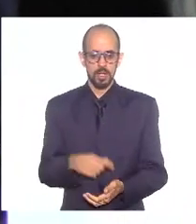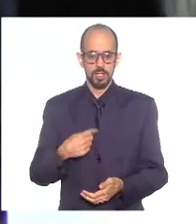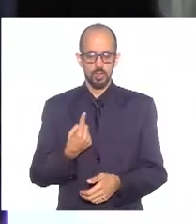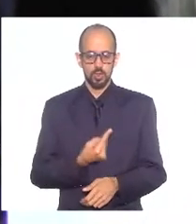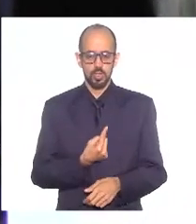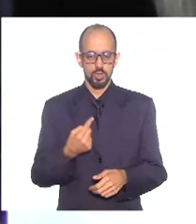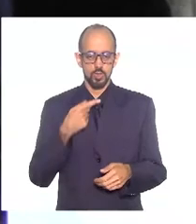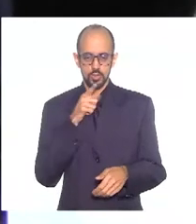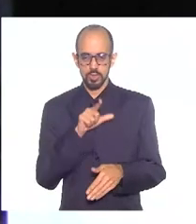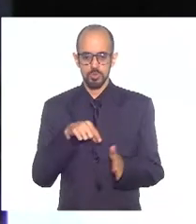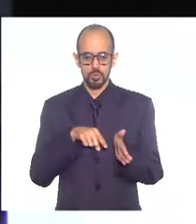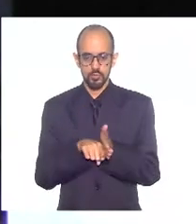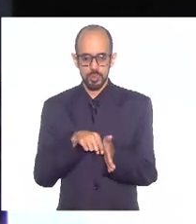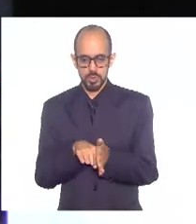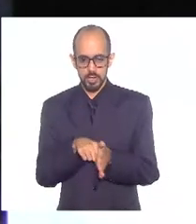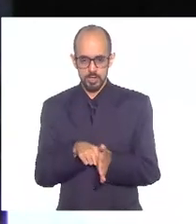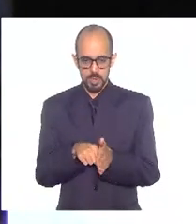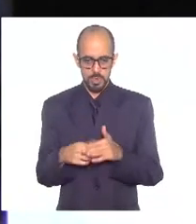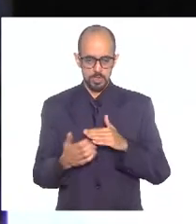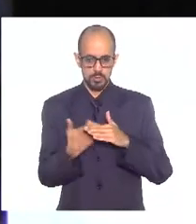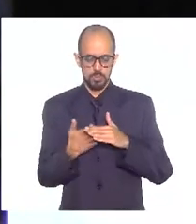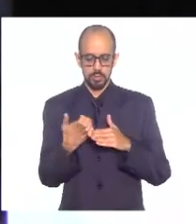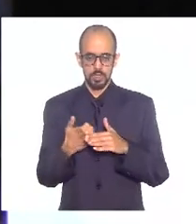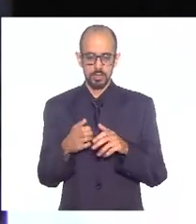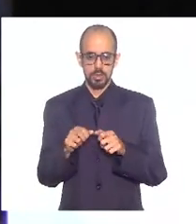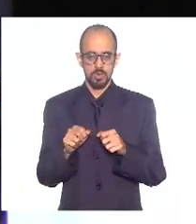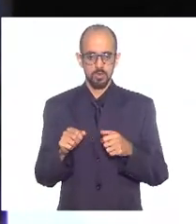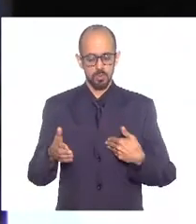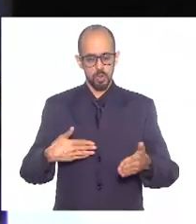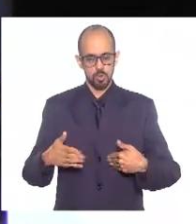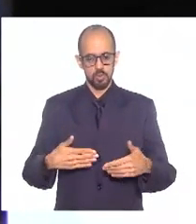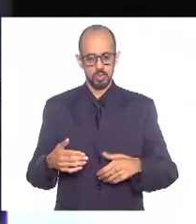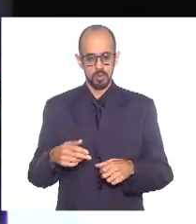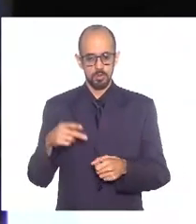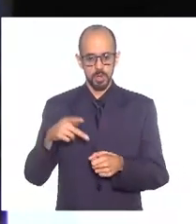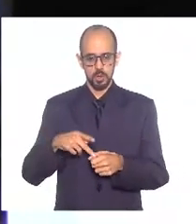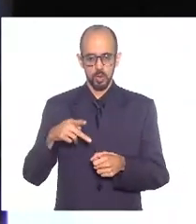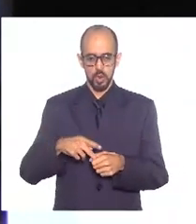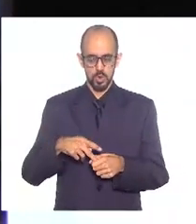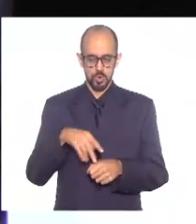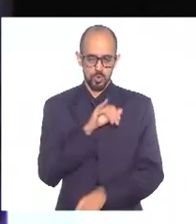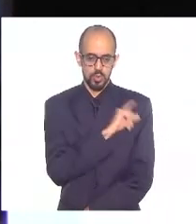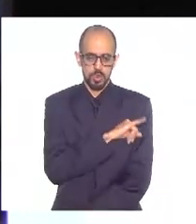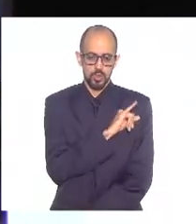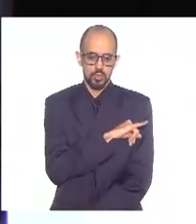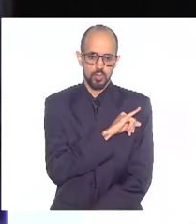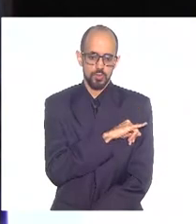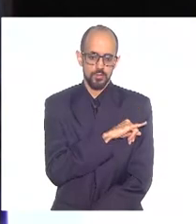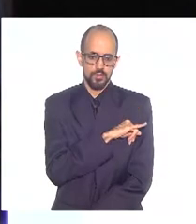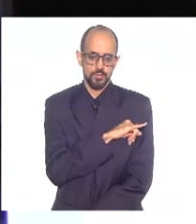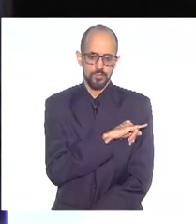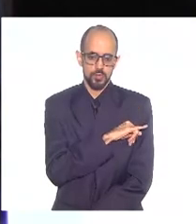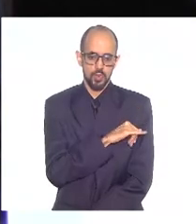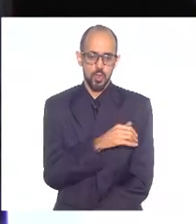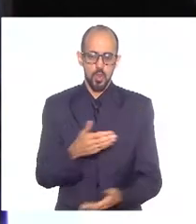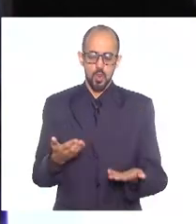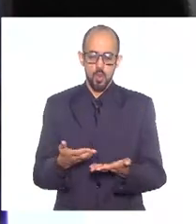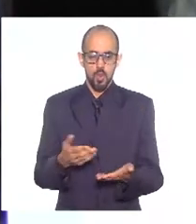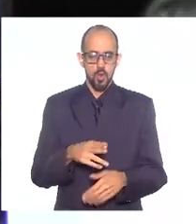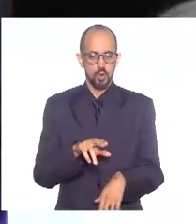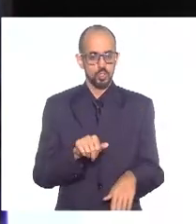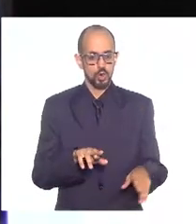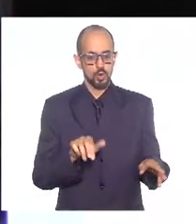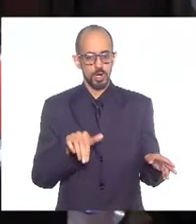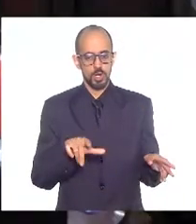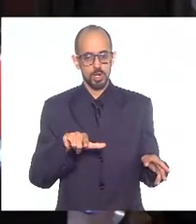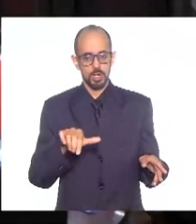fiscalizar as empresas que produzem petróleo no Estado do Rio de Janeiro. Nós hoje, Aureliano, estamos produzindo mais